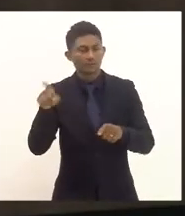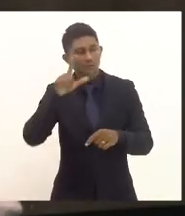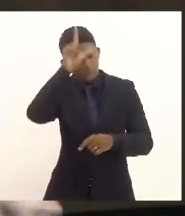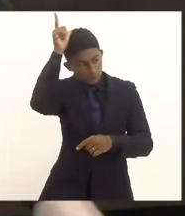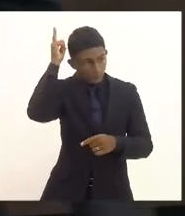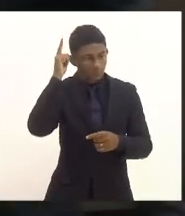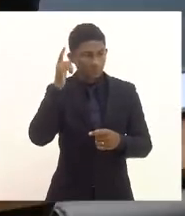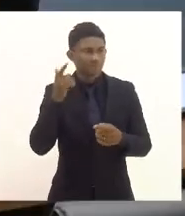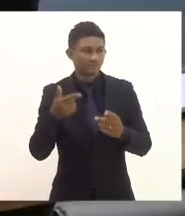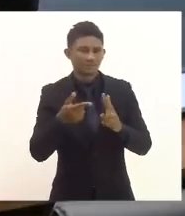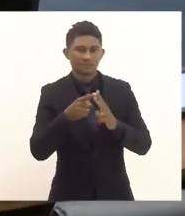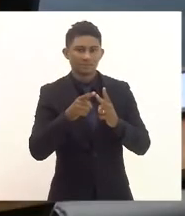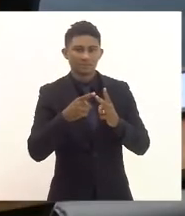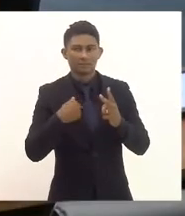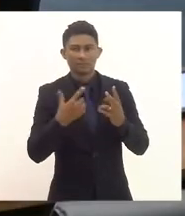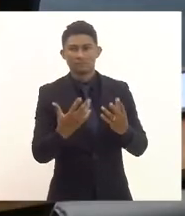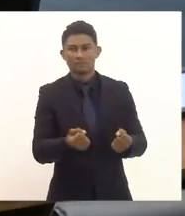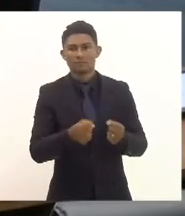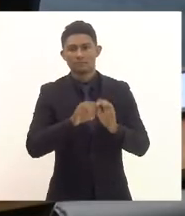proposta pelo Deputado Náutico